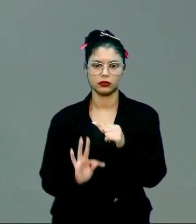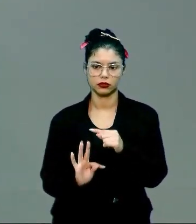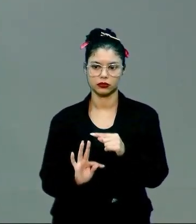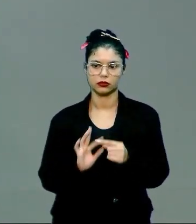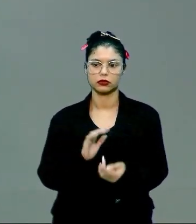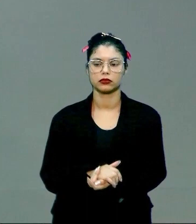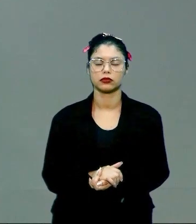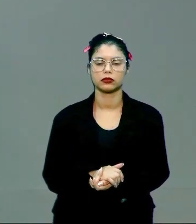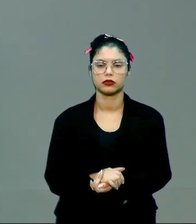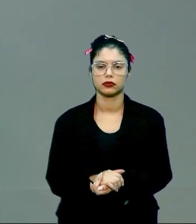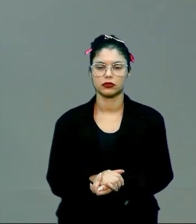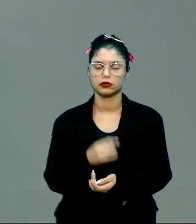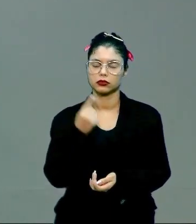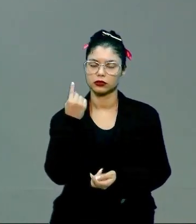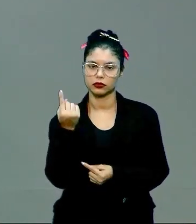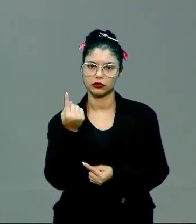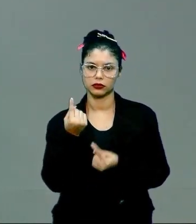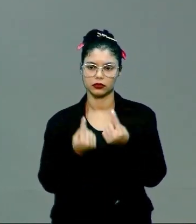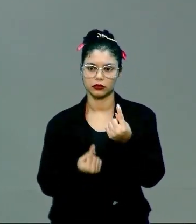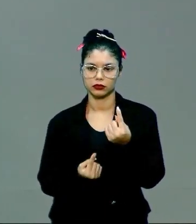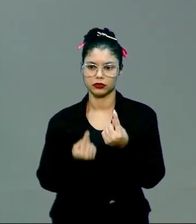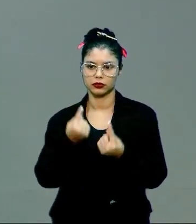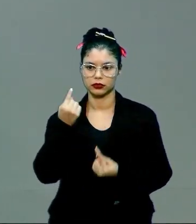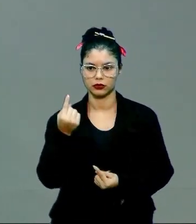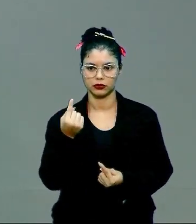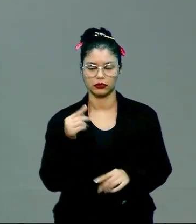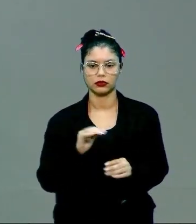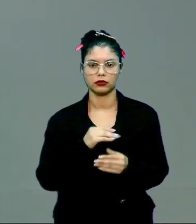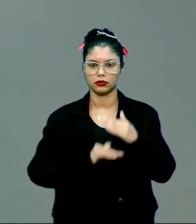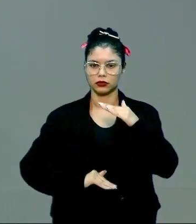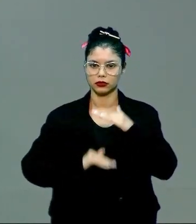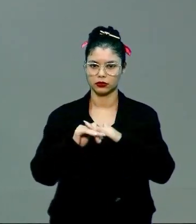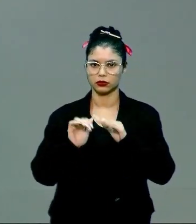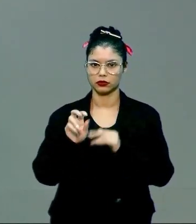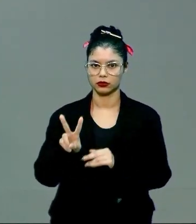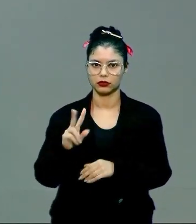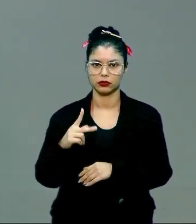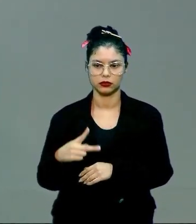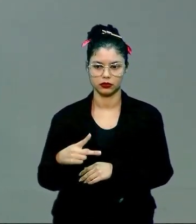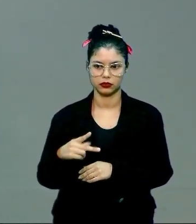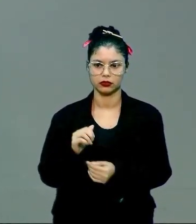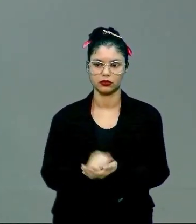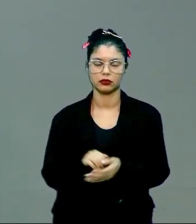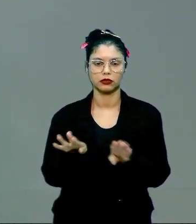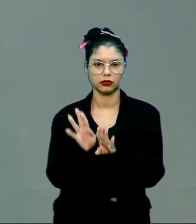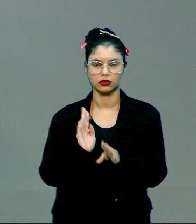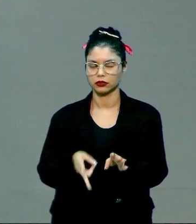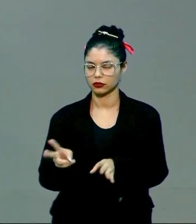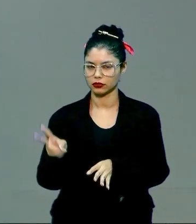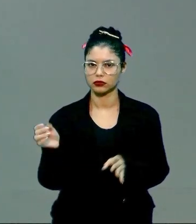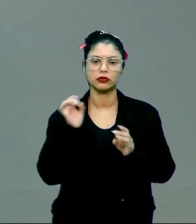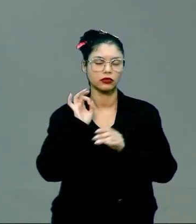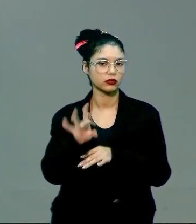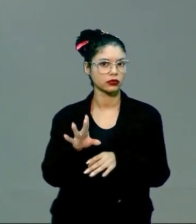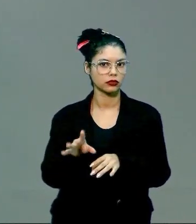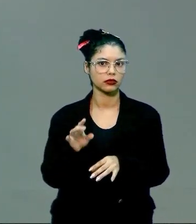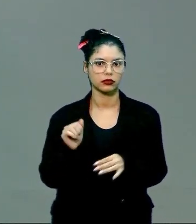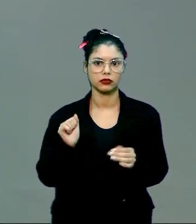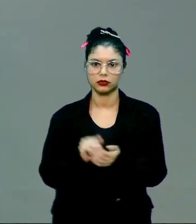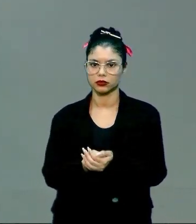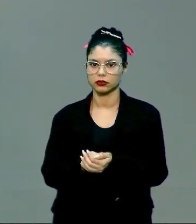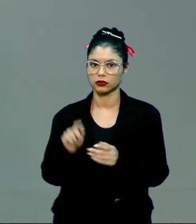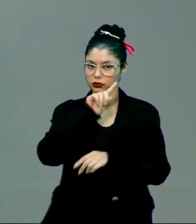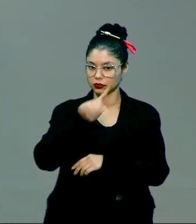temperatura, quando uma das variáveis, pressão, volume e temperatura forem constantes, basta que você faça